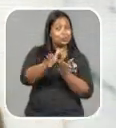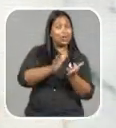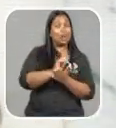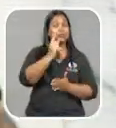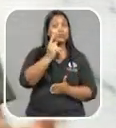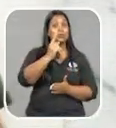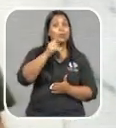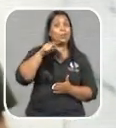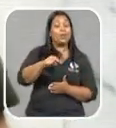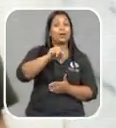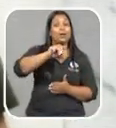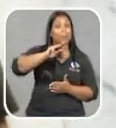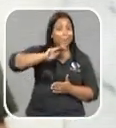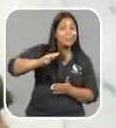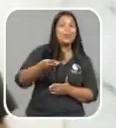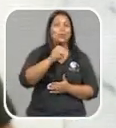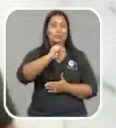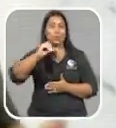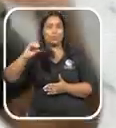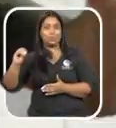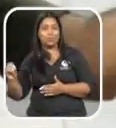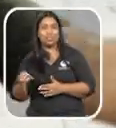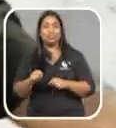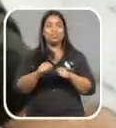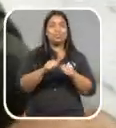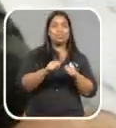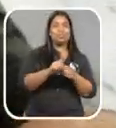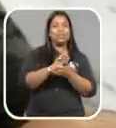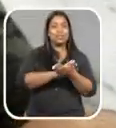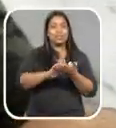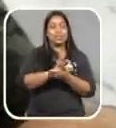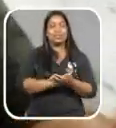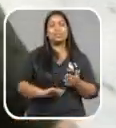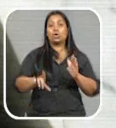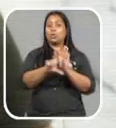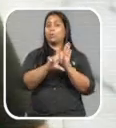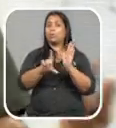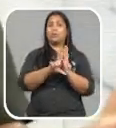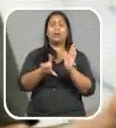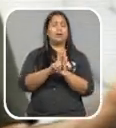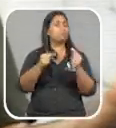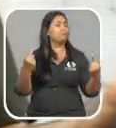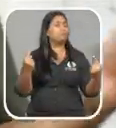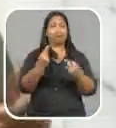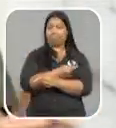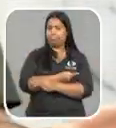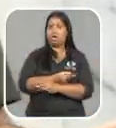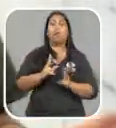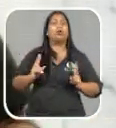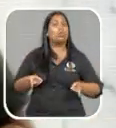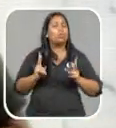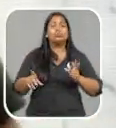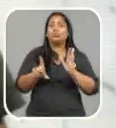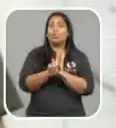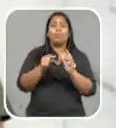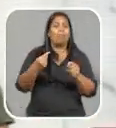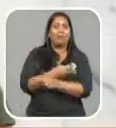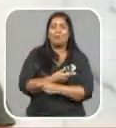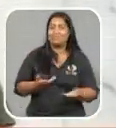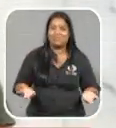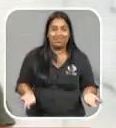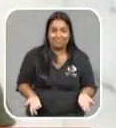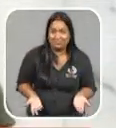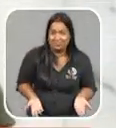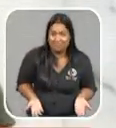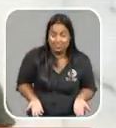assim, com uma lei absolutamente inconstitucional, ela continua inconstitucional. Não fizeram um escândalo quando o Edinho prorrogou o contrato com a